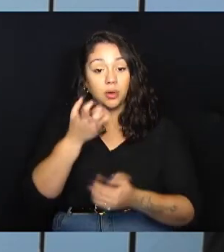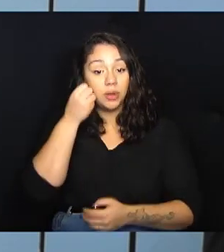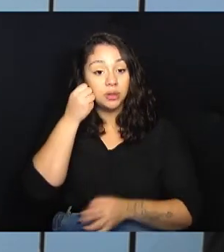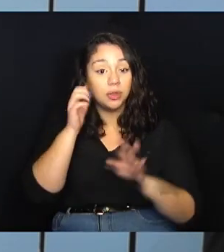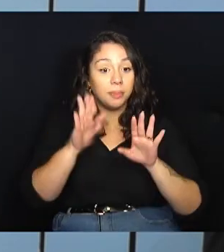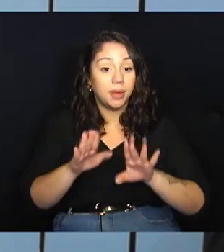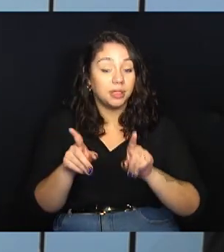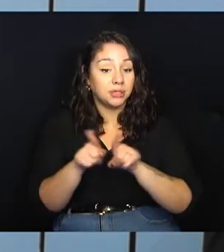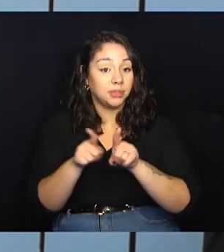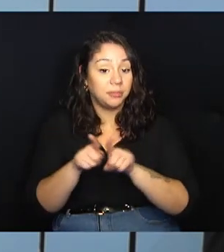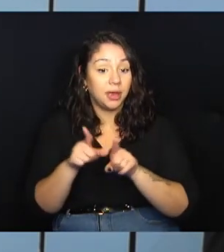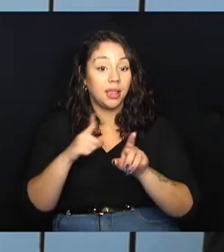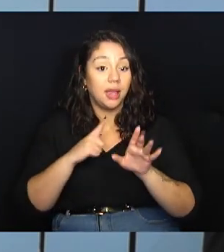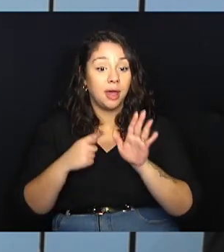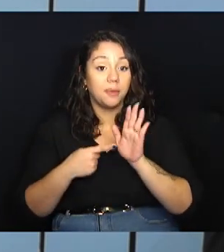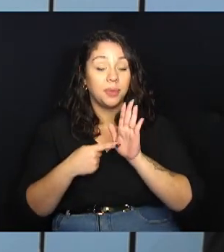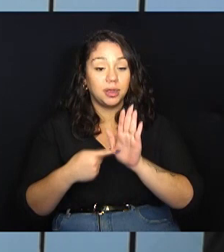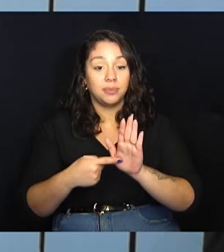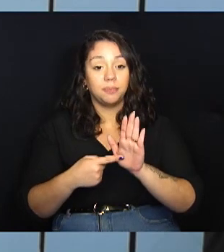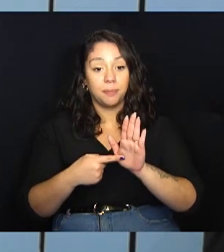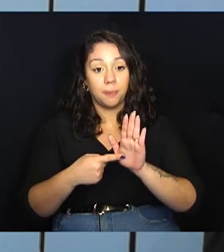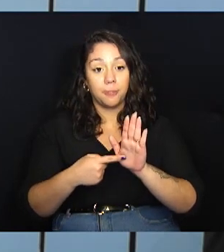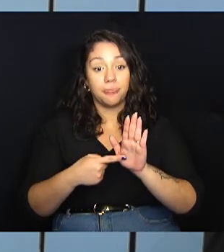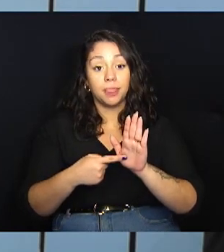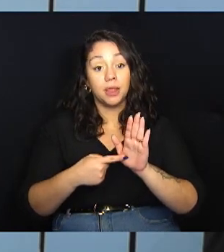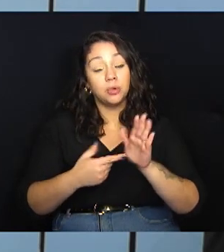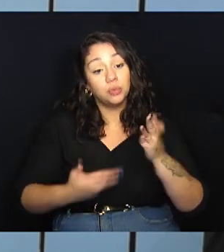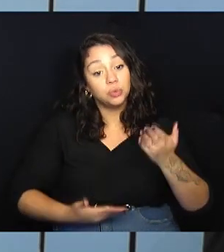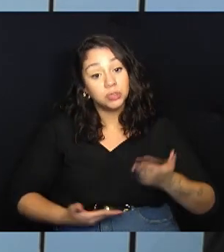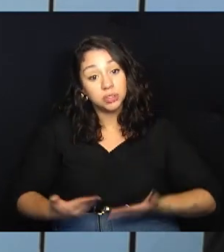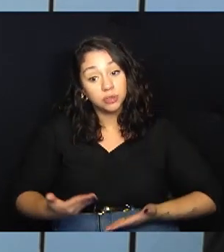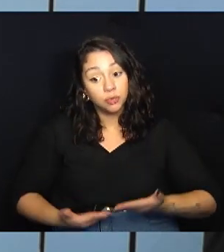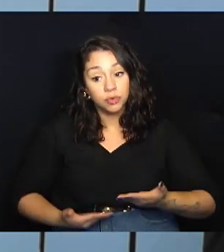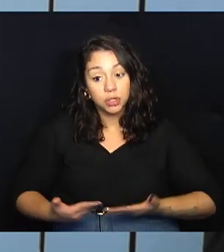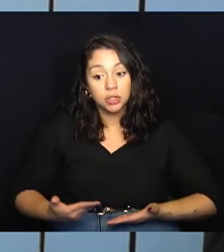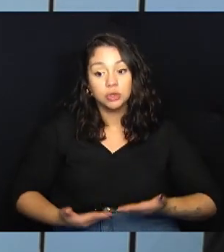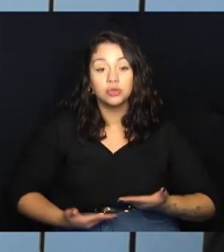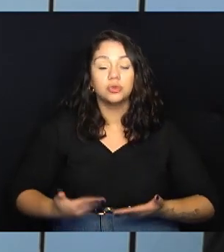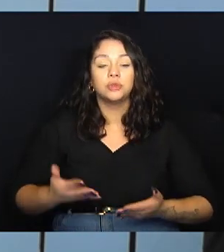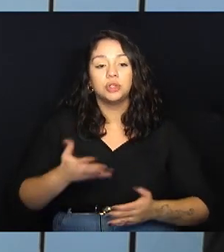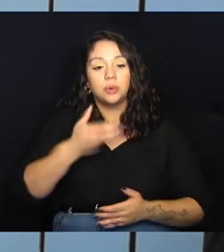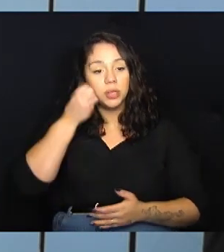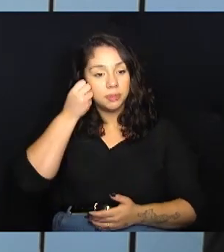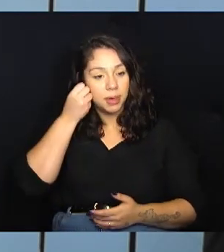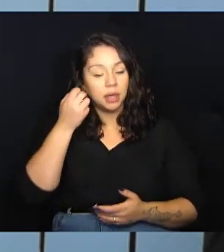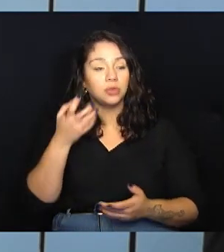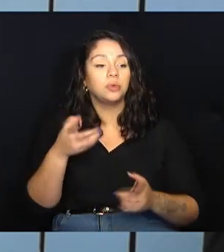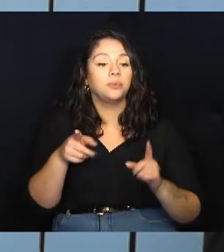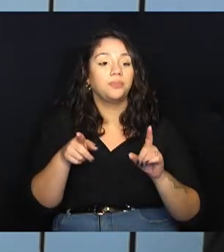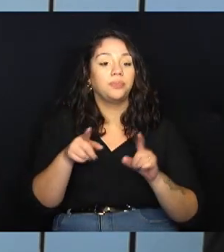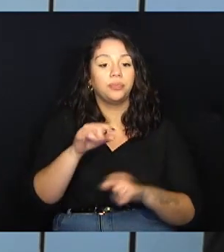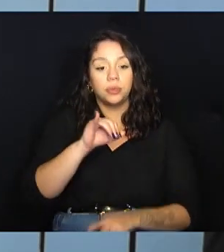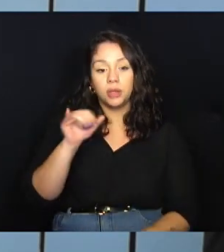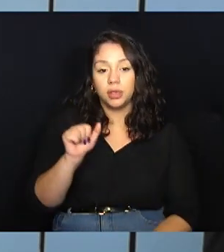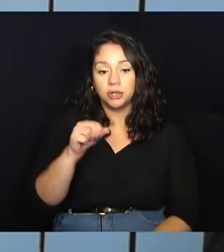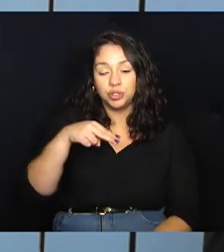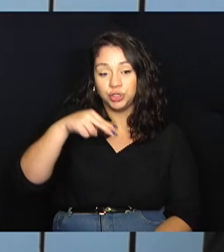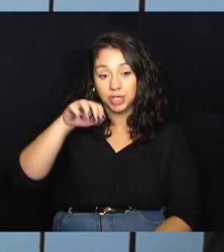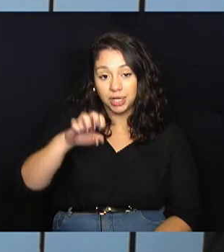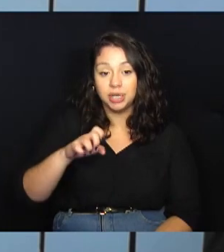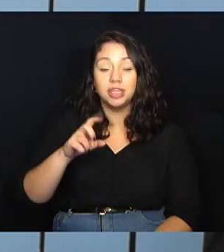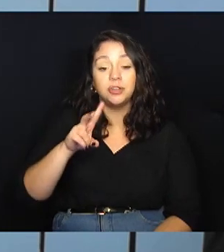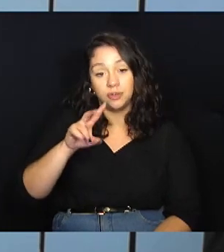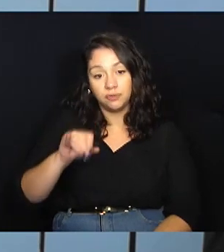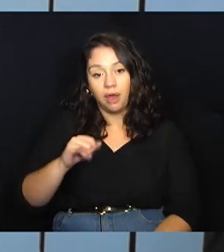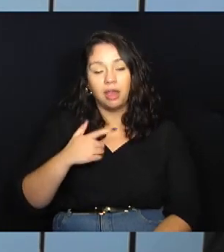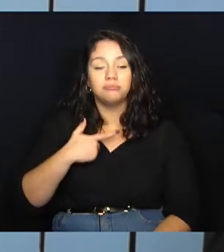também vamos apresentar o serviço de acolhimento. A Jane Valente vai estar falando sobre o